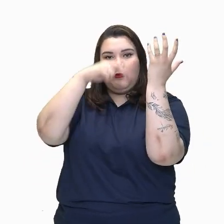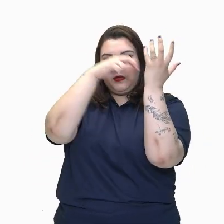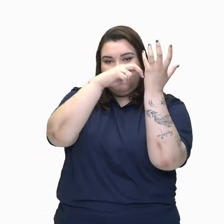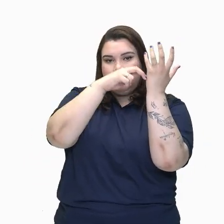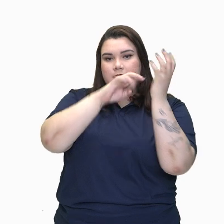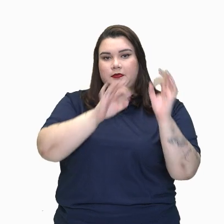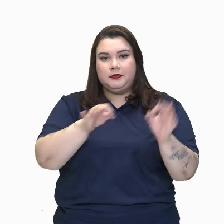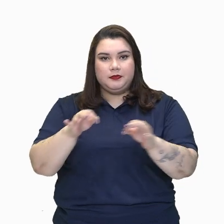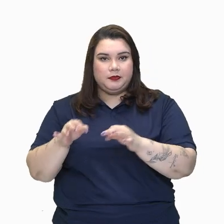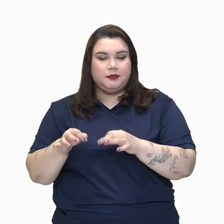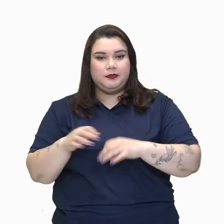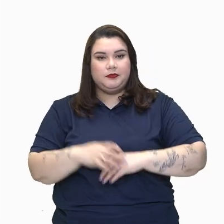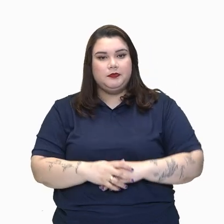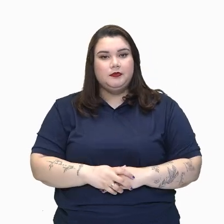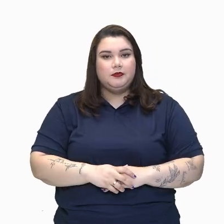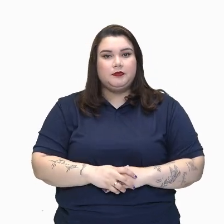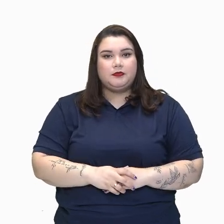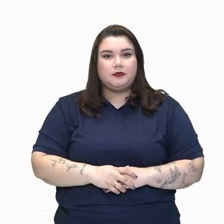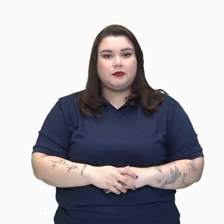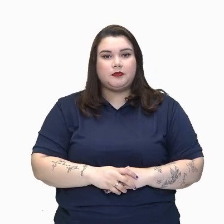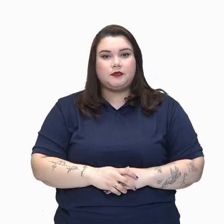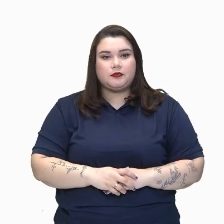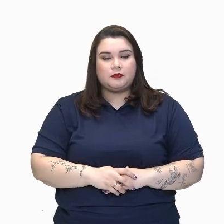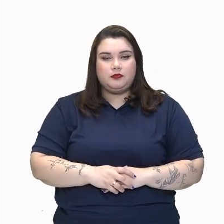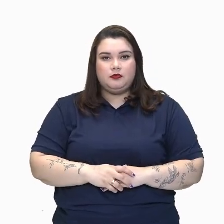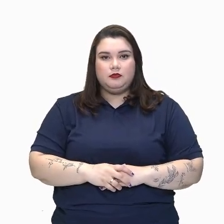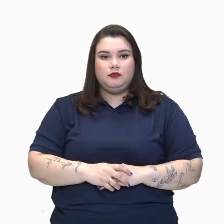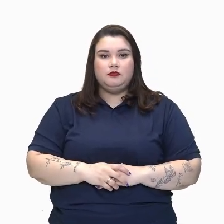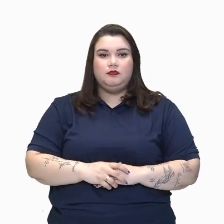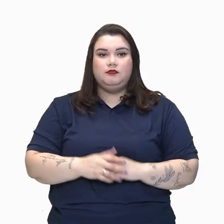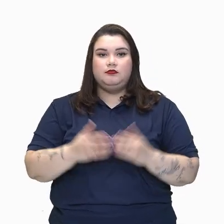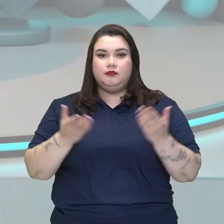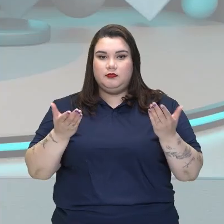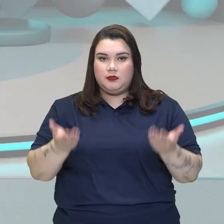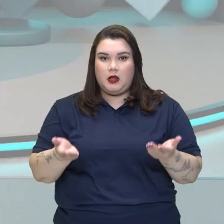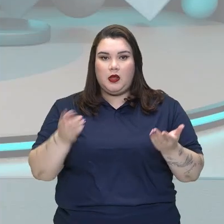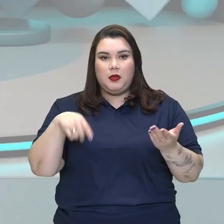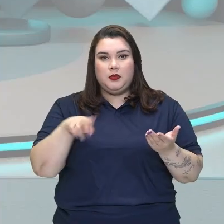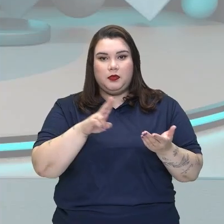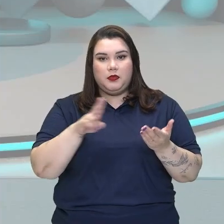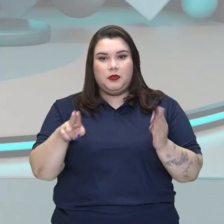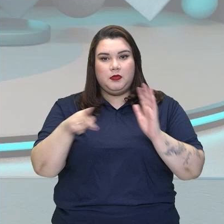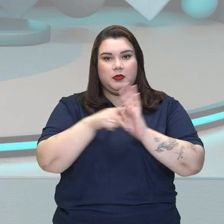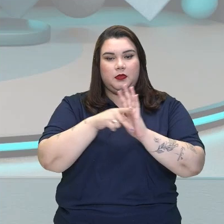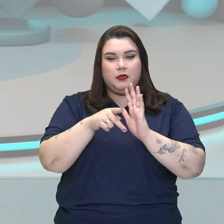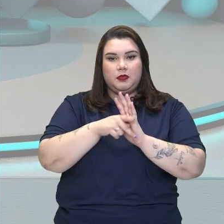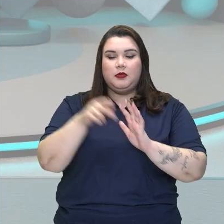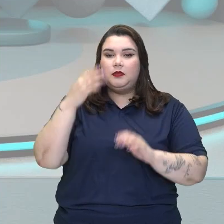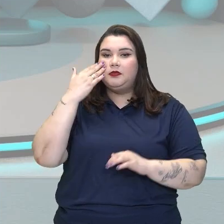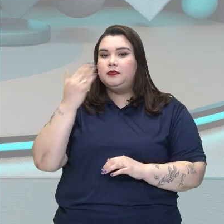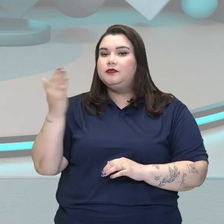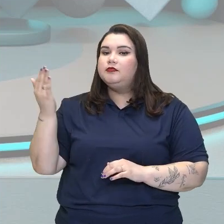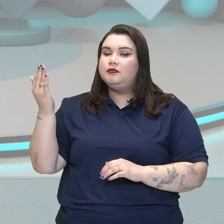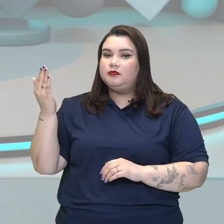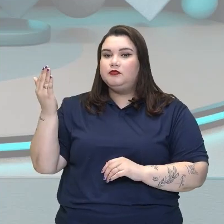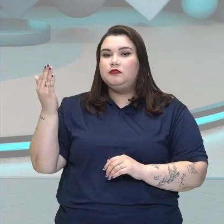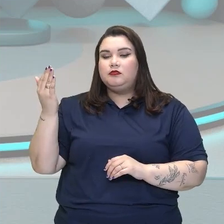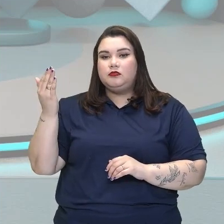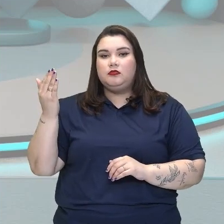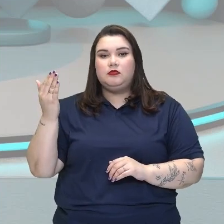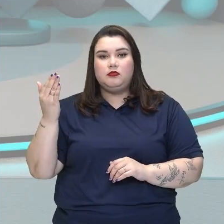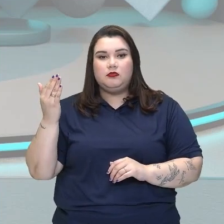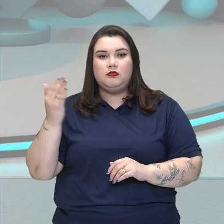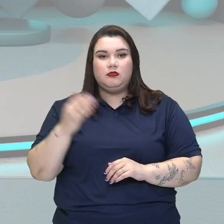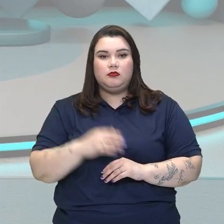né? Nas árvores. Beleza? Então tá aí, é o nome dado à prática, né? Que é feita